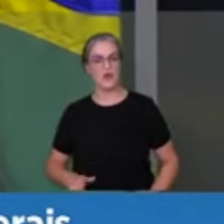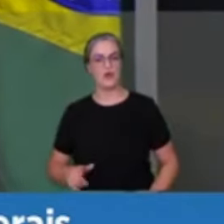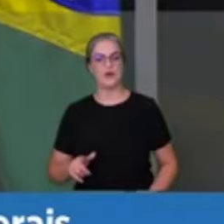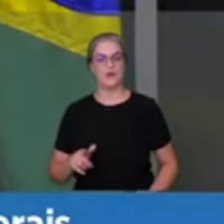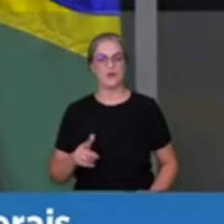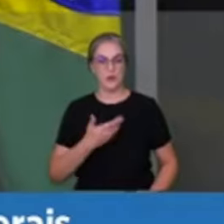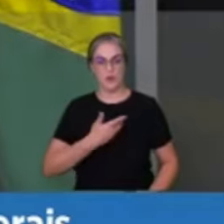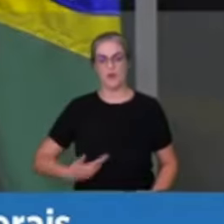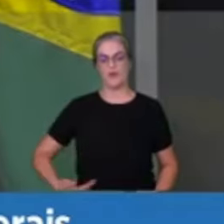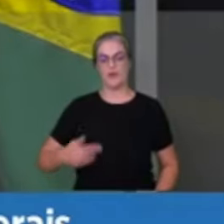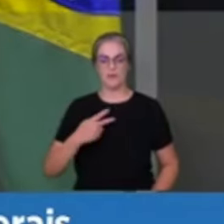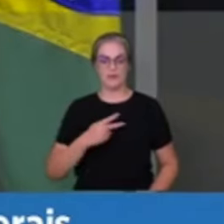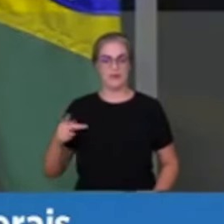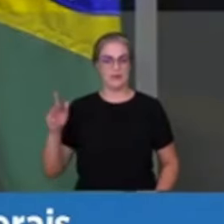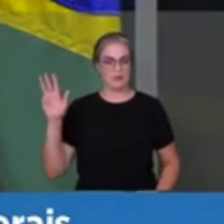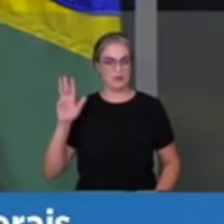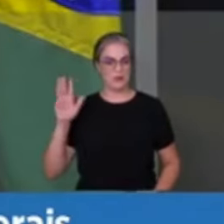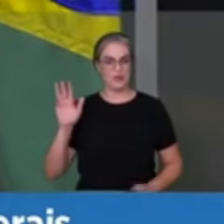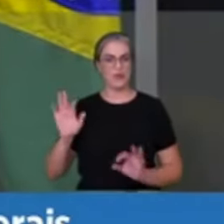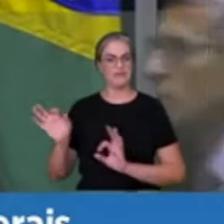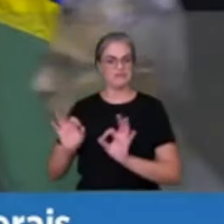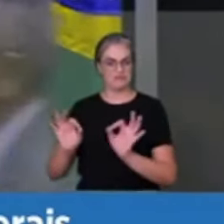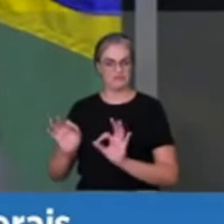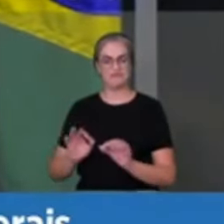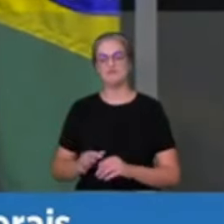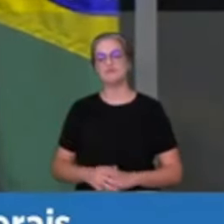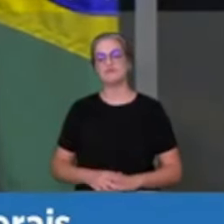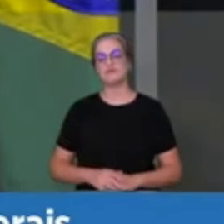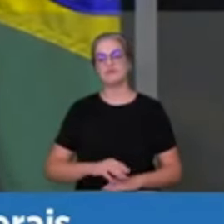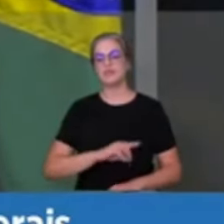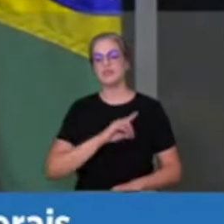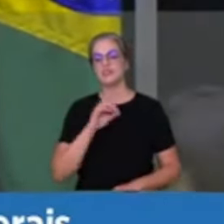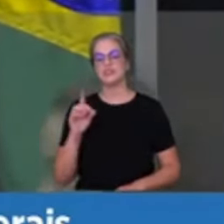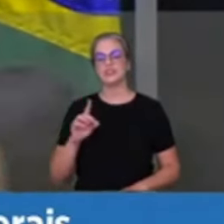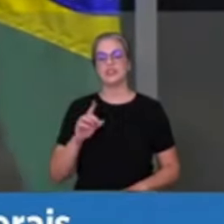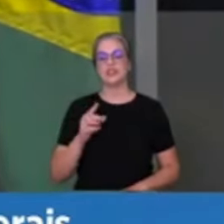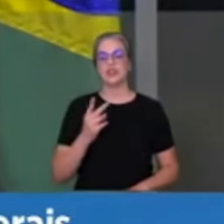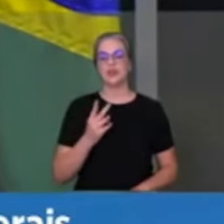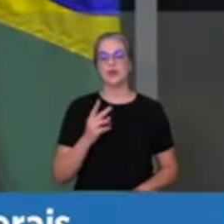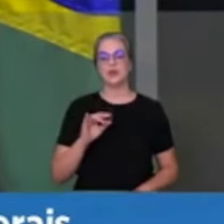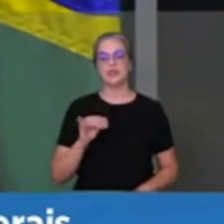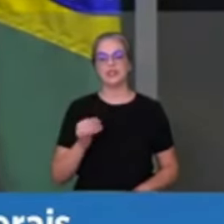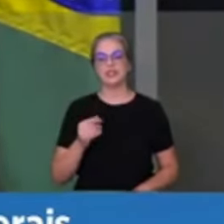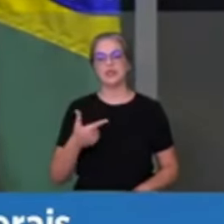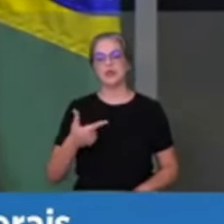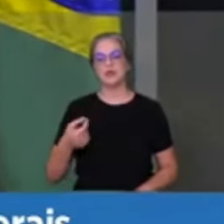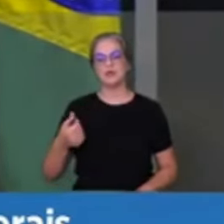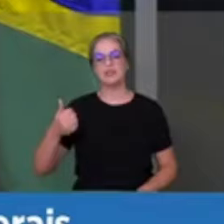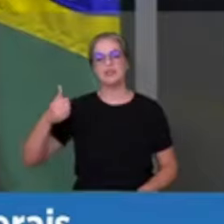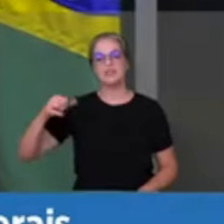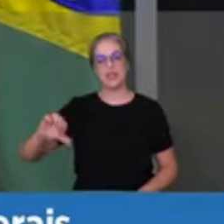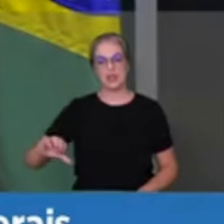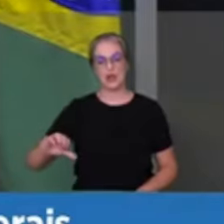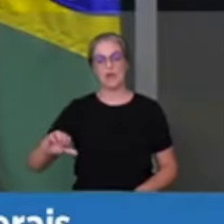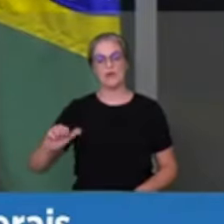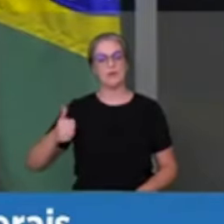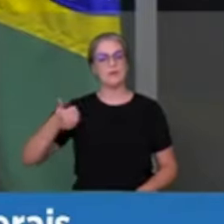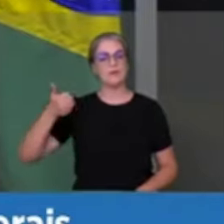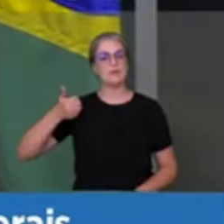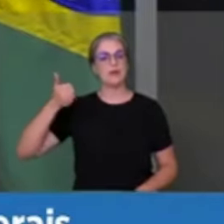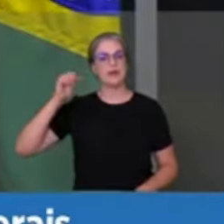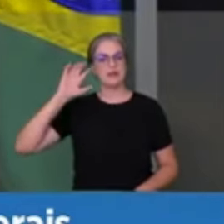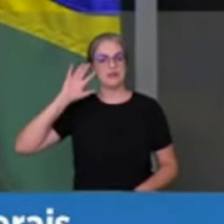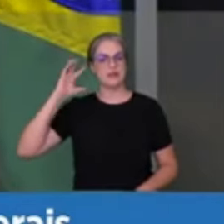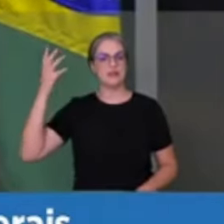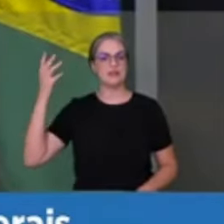bolsonaro em9 no dia 2 de janeiro de9 o primeiro ato do presidente